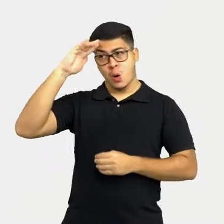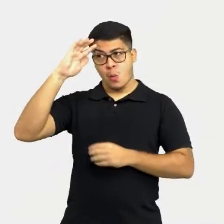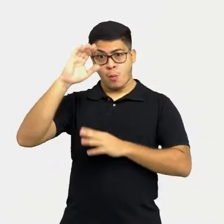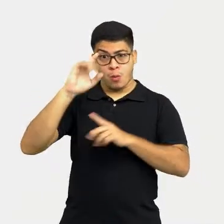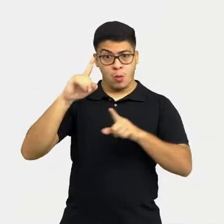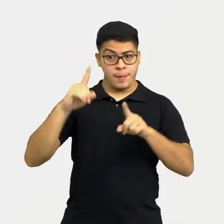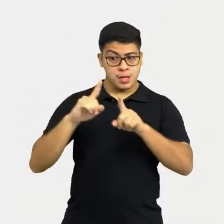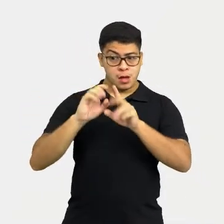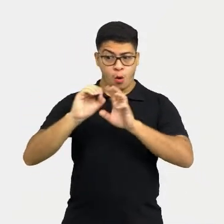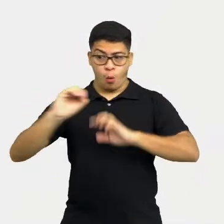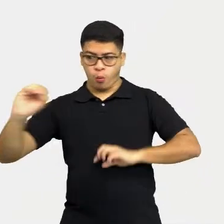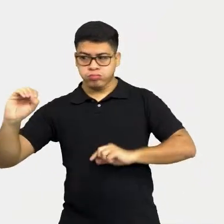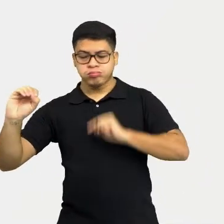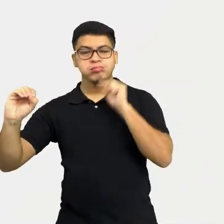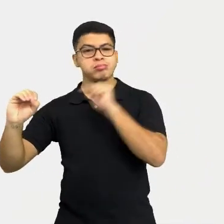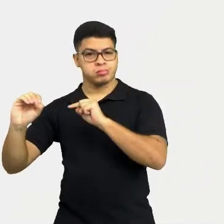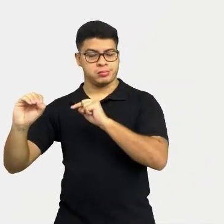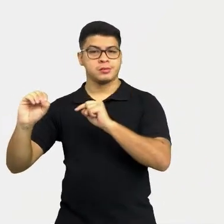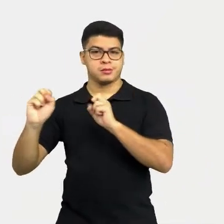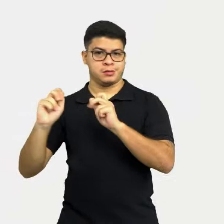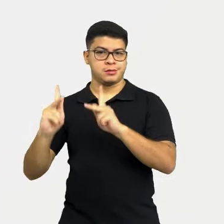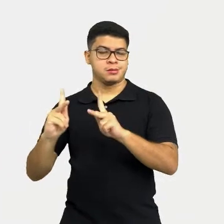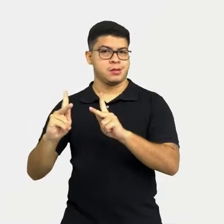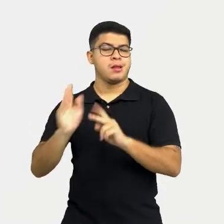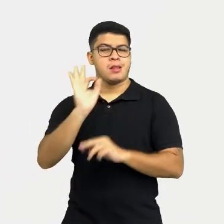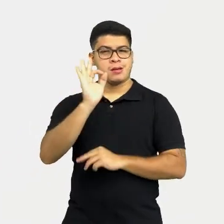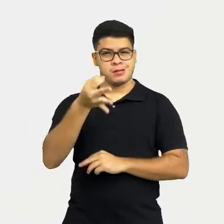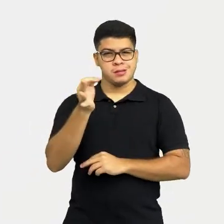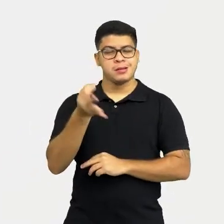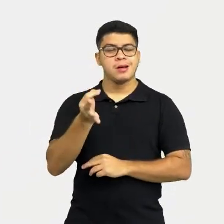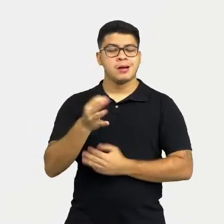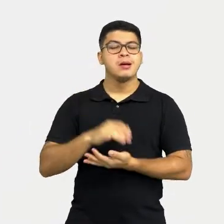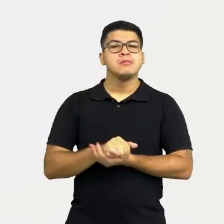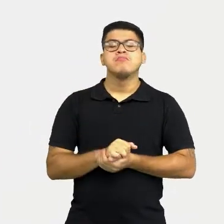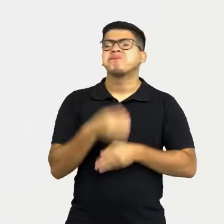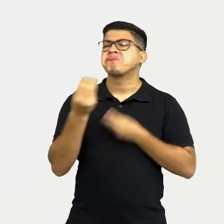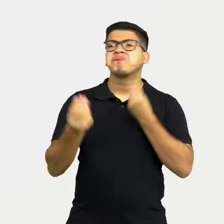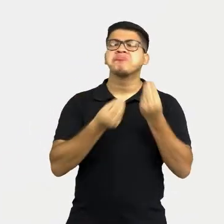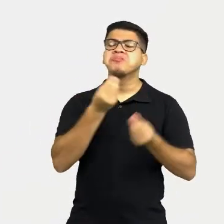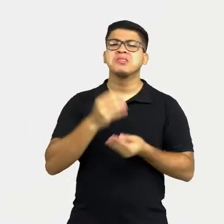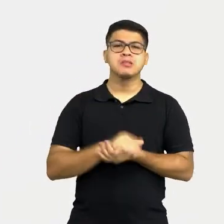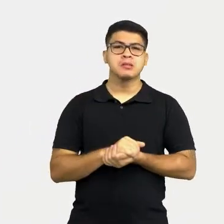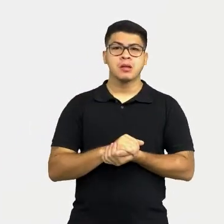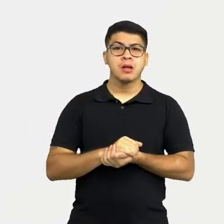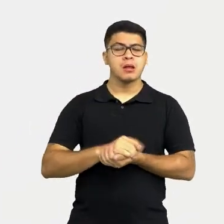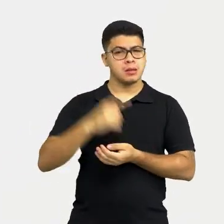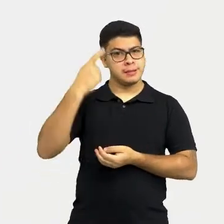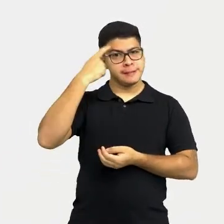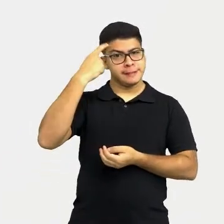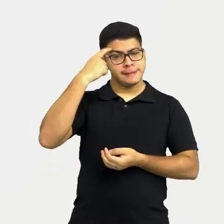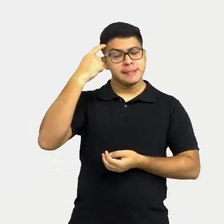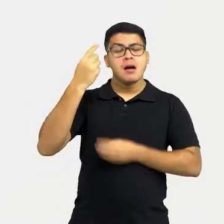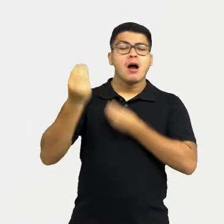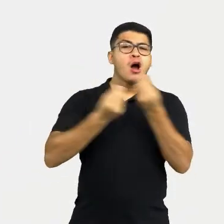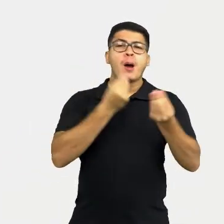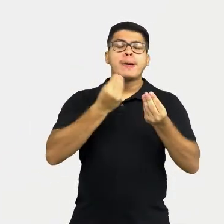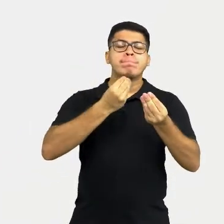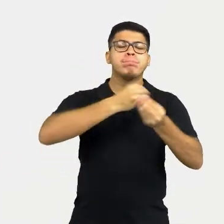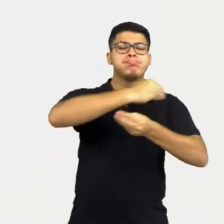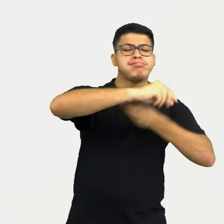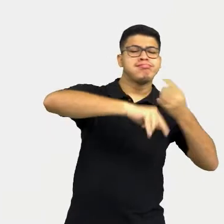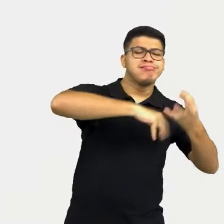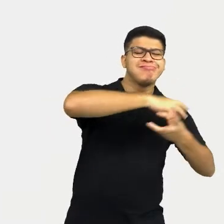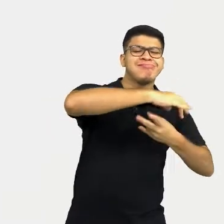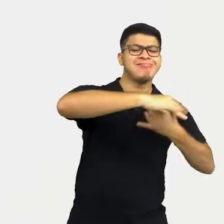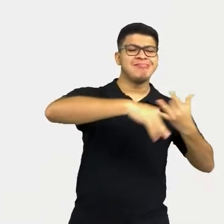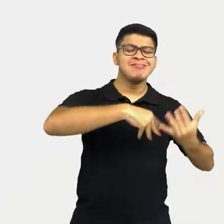Tá certo essa alternativa? Perfeito, né? O pensamento ocidental, ele entra em crise a partir desse momento, porque